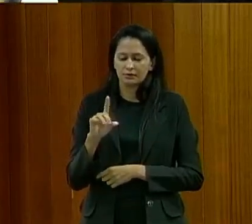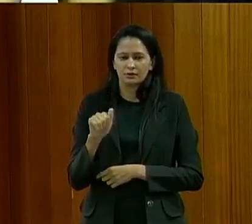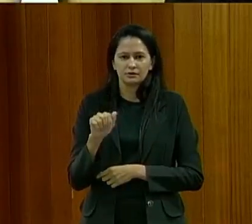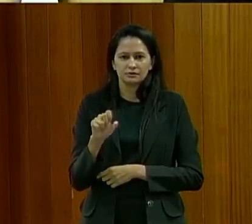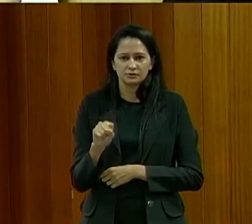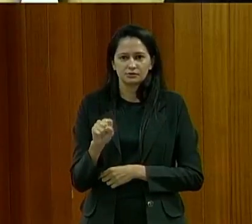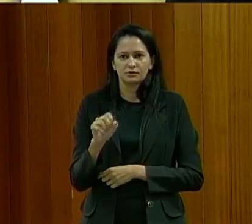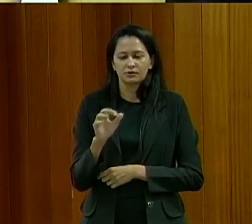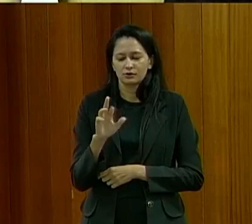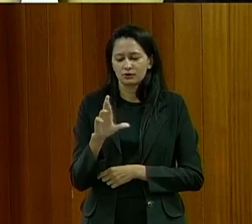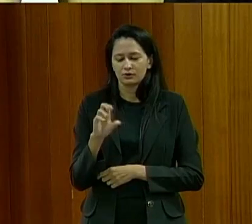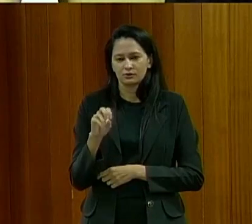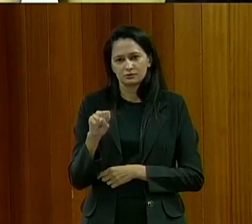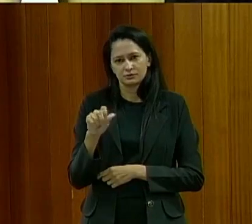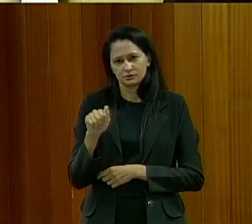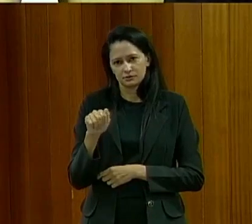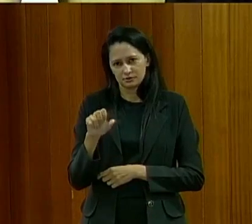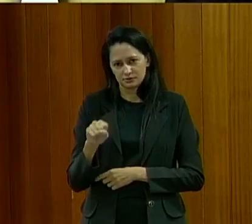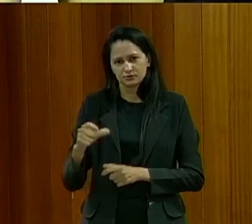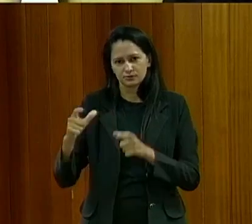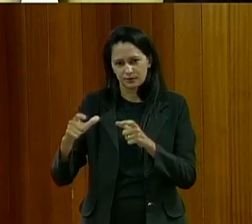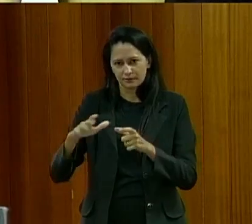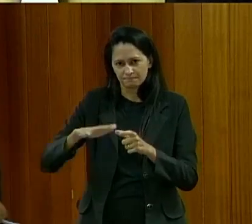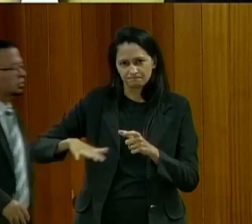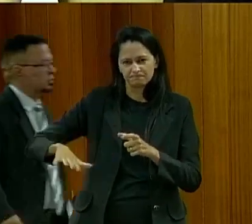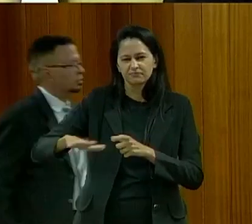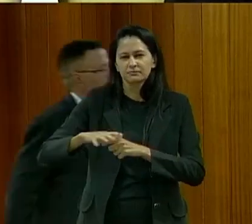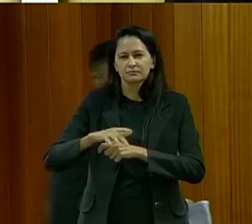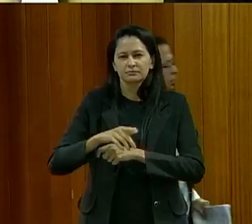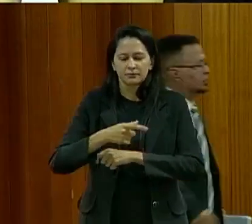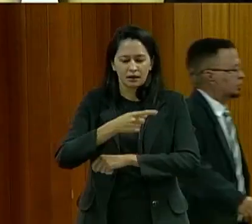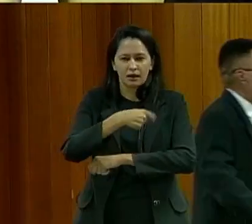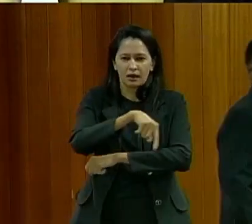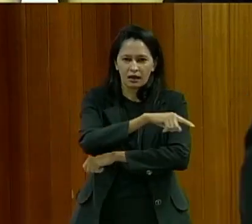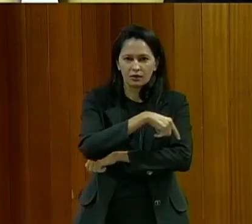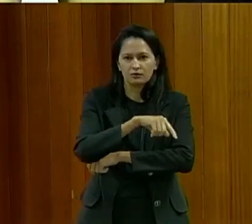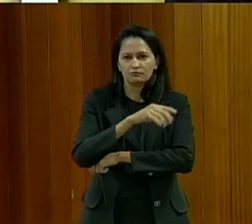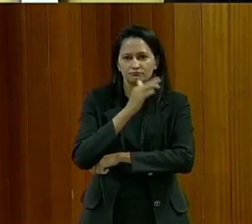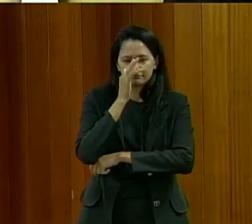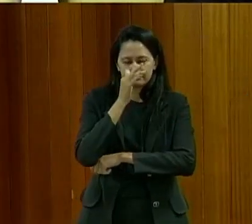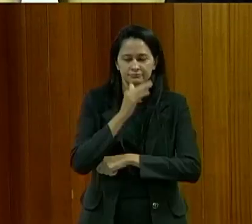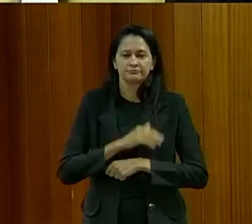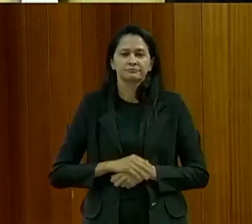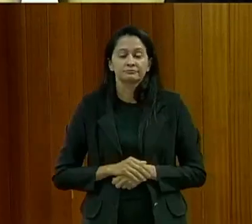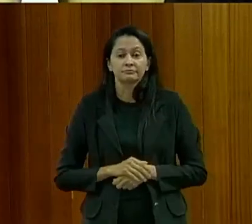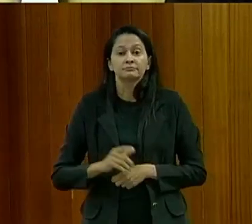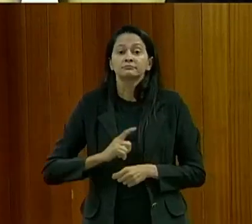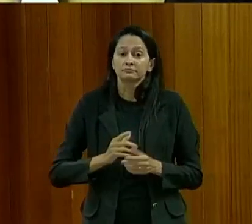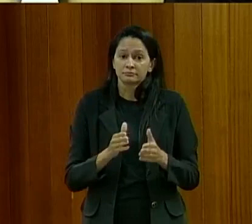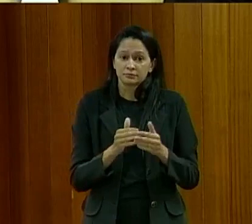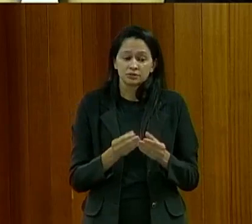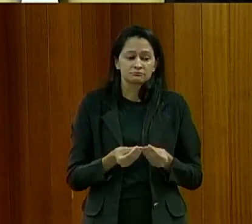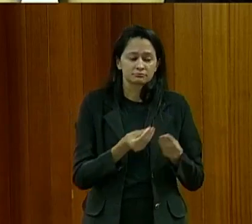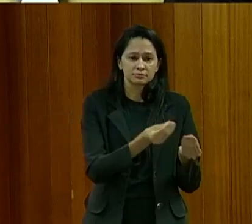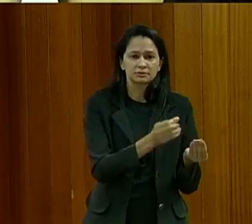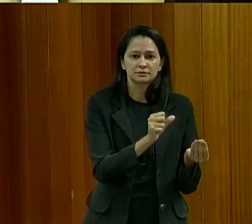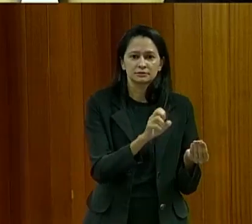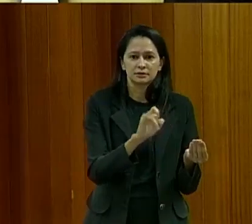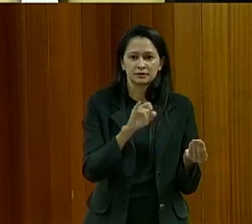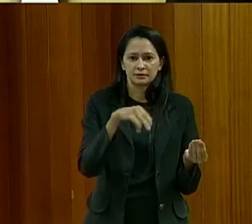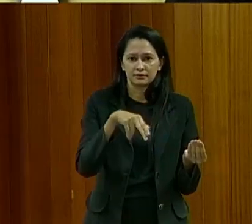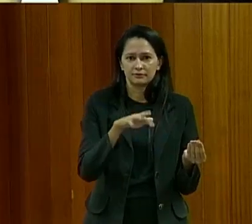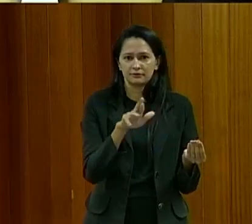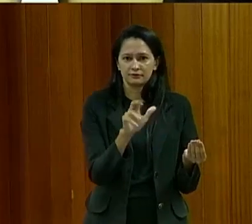Outras Providências. Joãozinho Guimarães, requerimentos endereçados à CEINFRA, à CMM, Gabriela